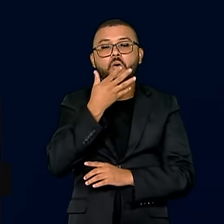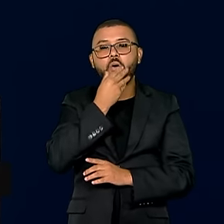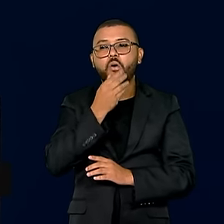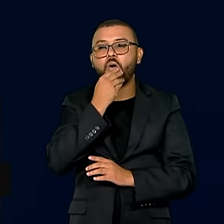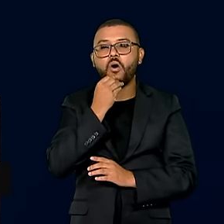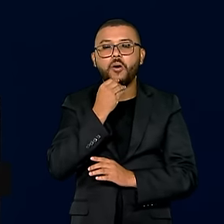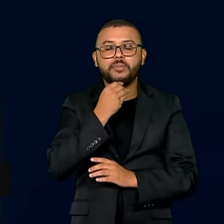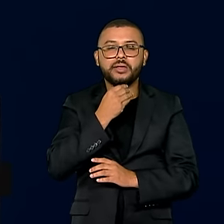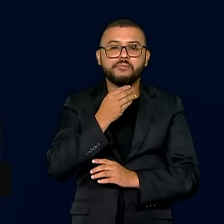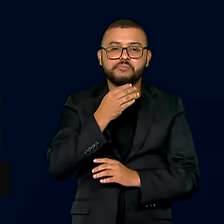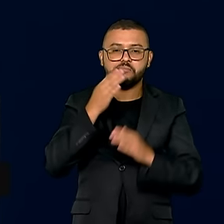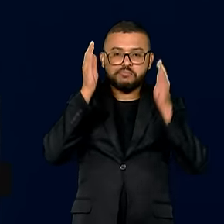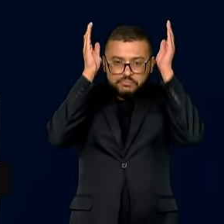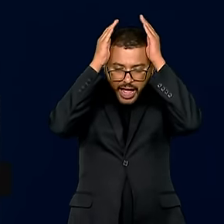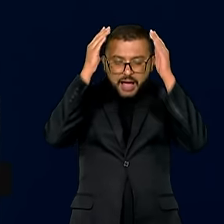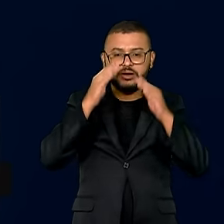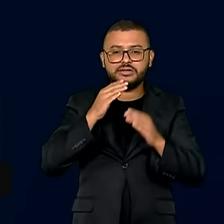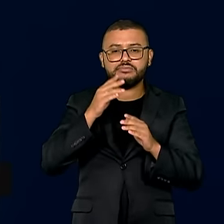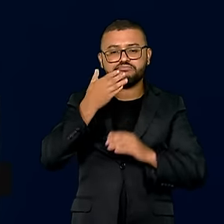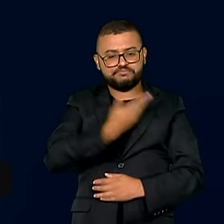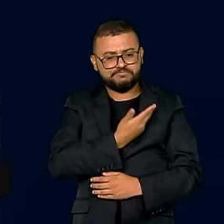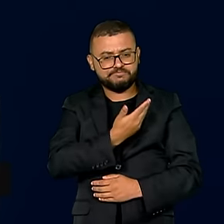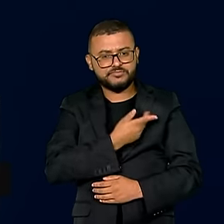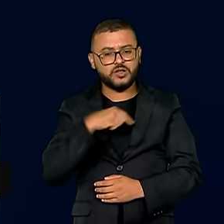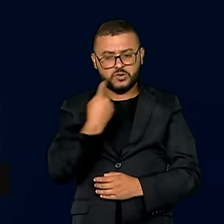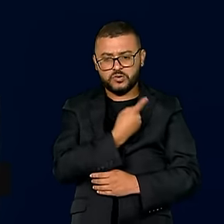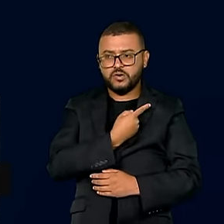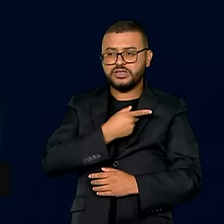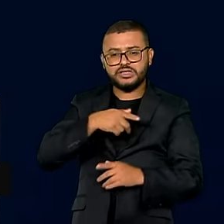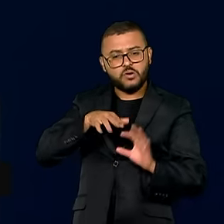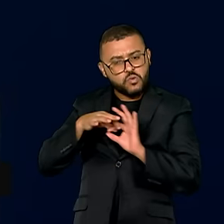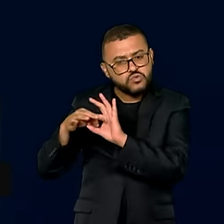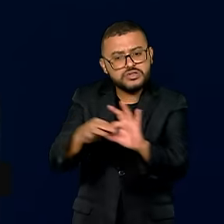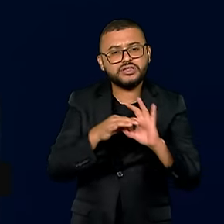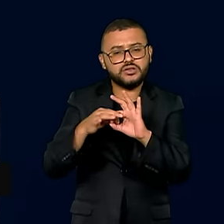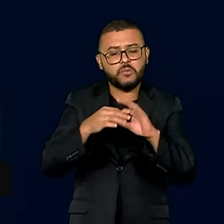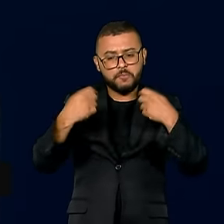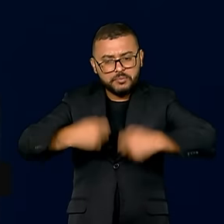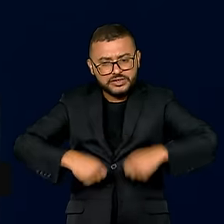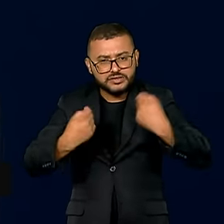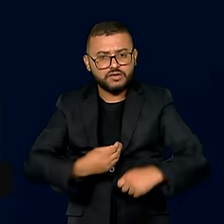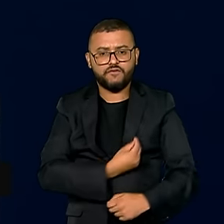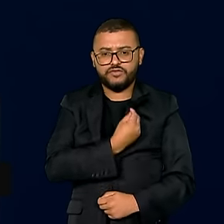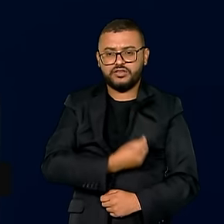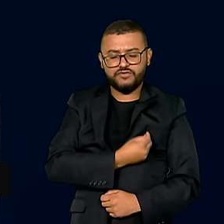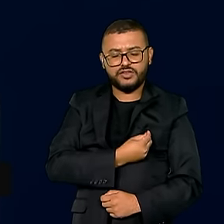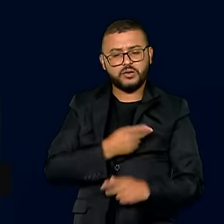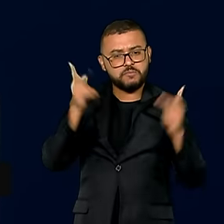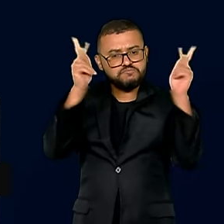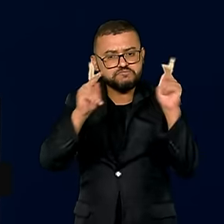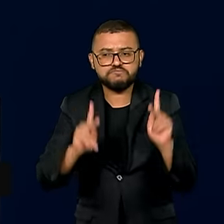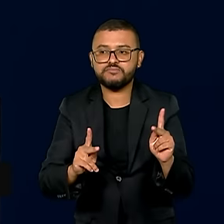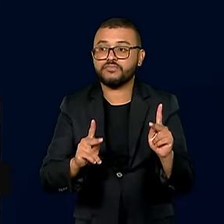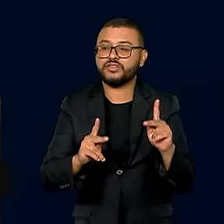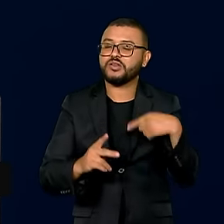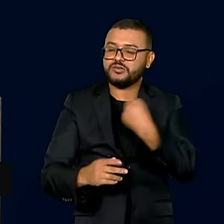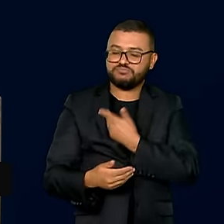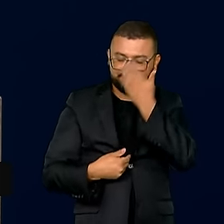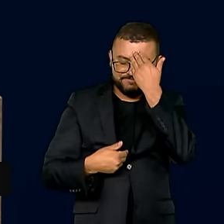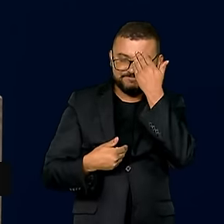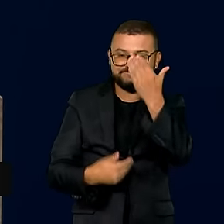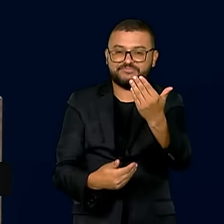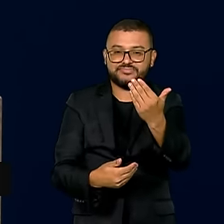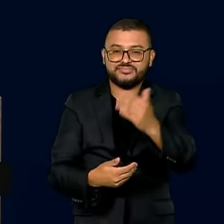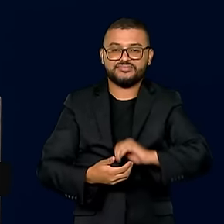na encíclica, todos irmãos, precisamos conviver na fraternidade. Muito obrigado.